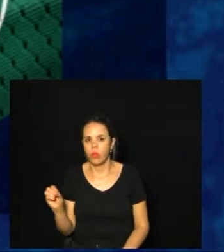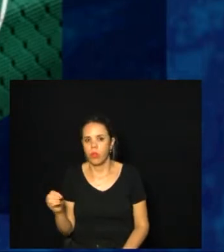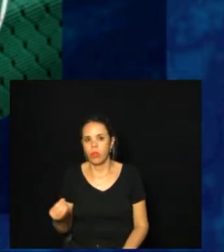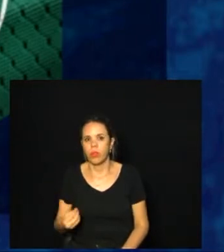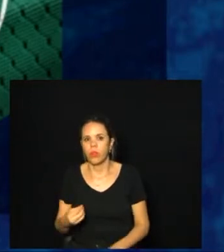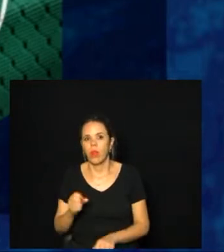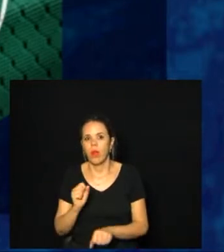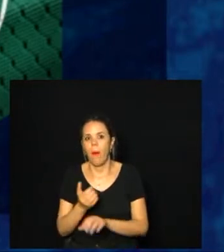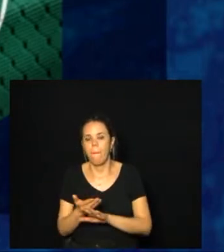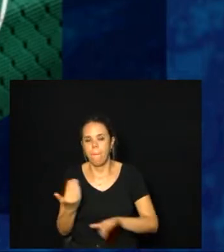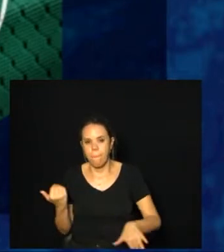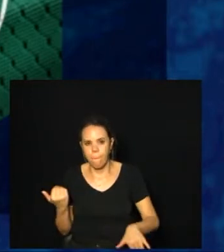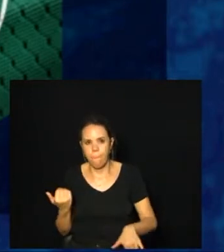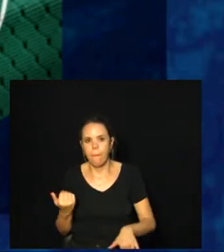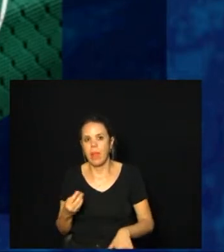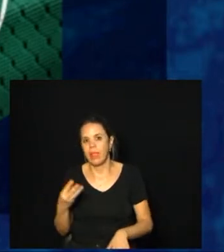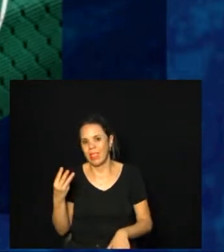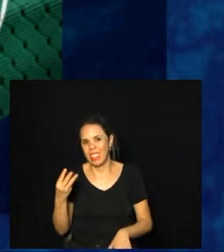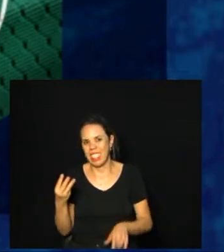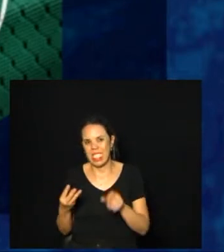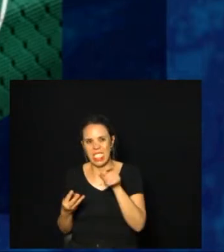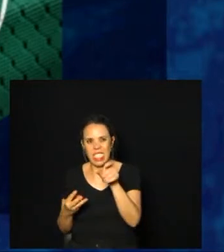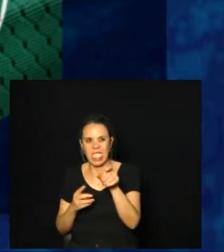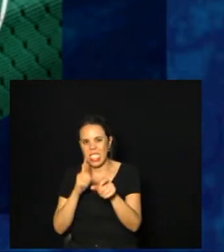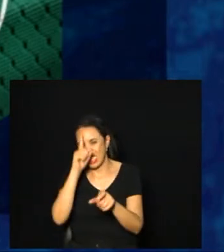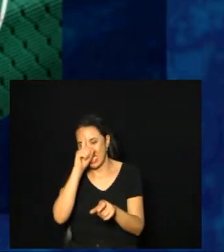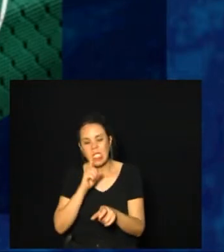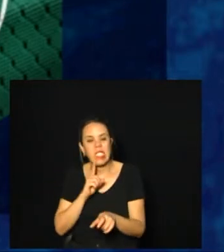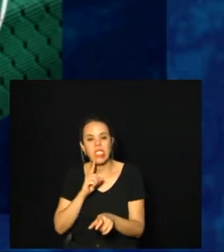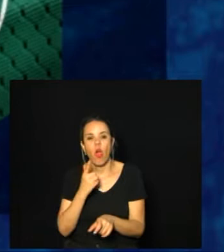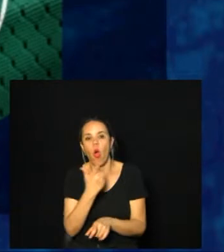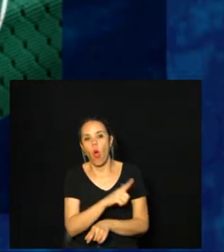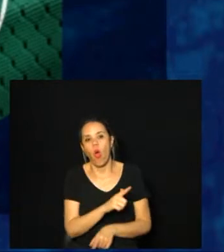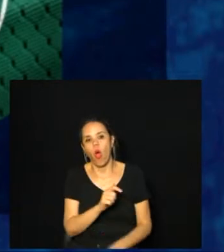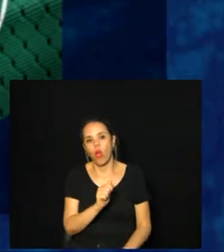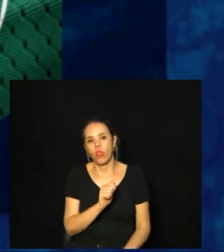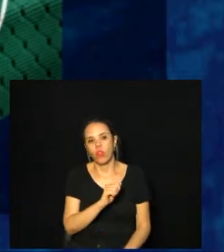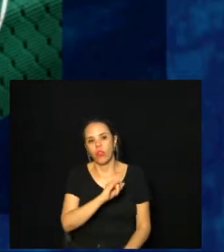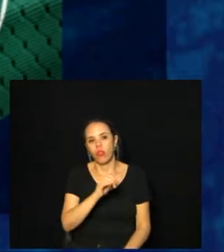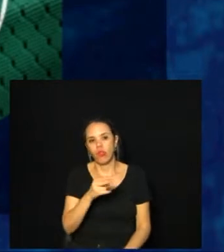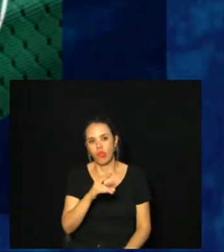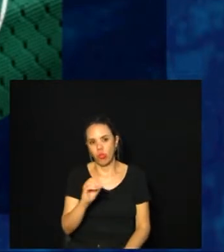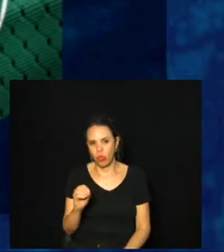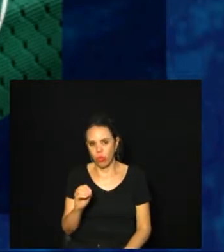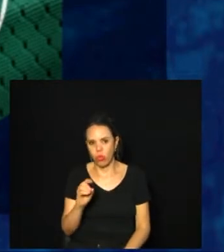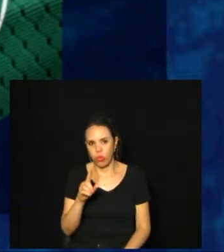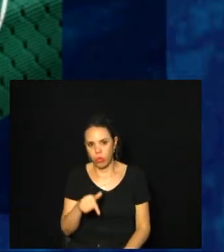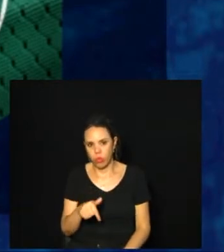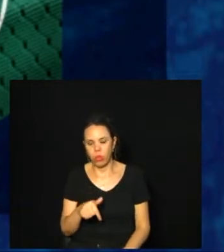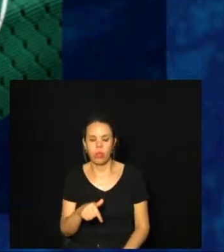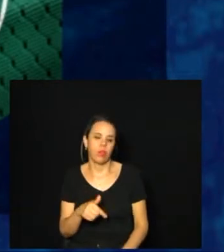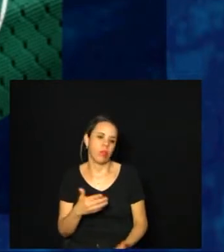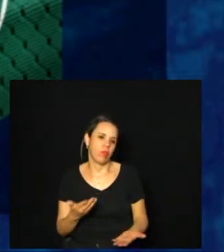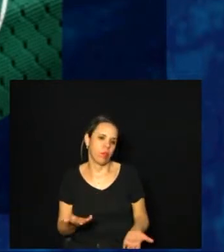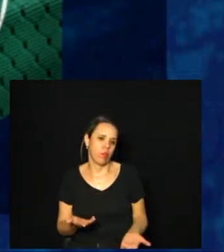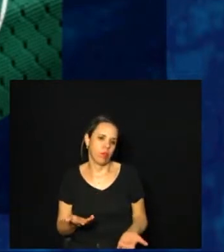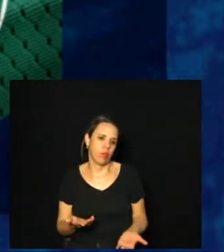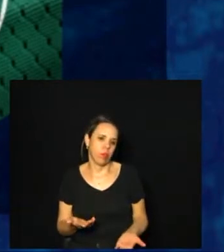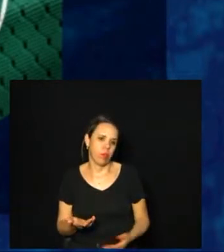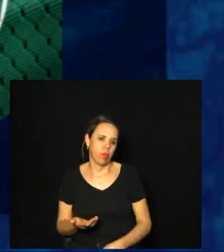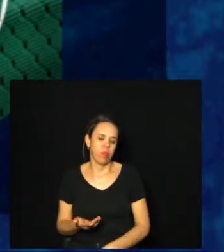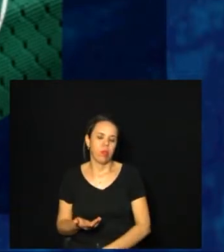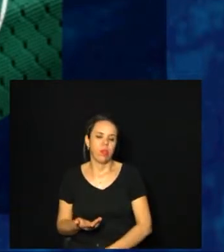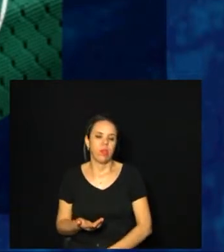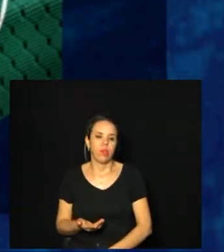está suspenso, levou o terceiro cartão amarelo, e com o atacante Júlio César, que será poupado. Então, Índio